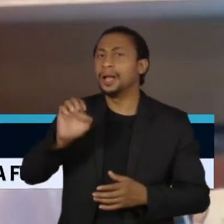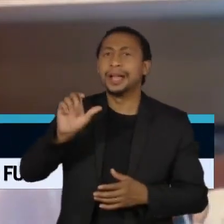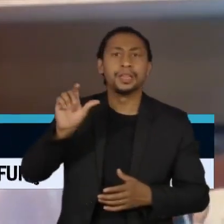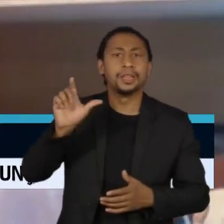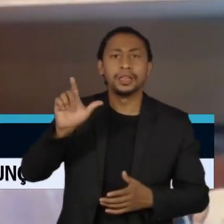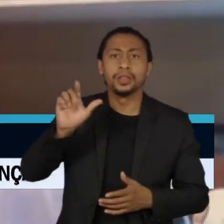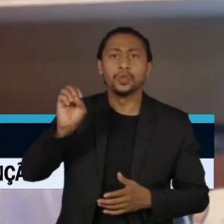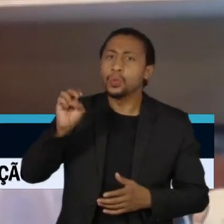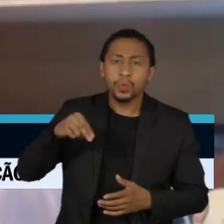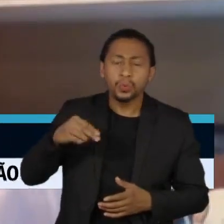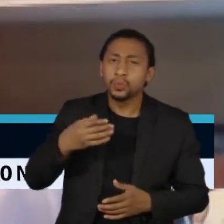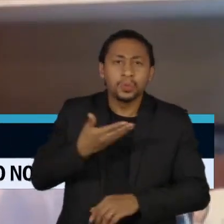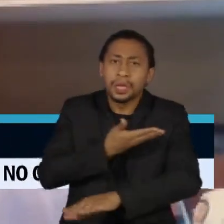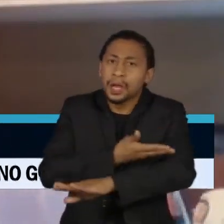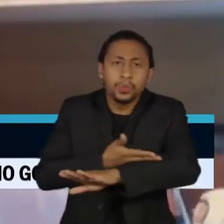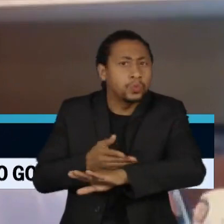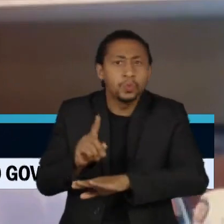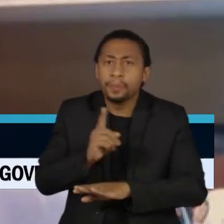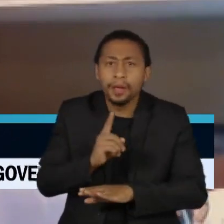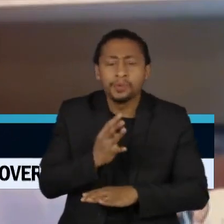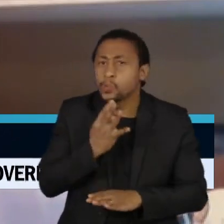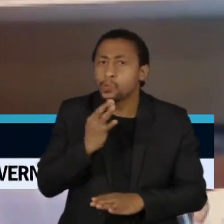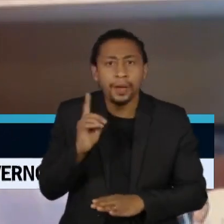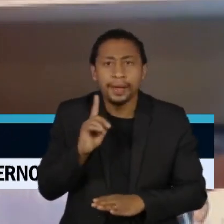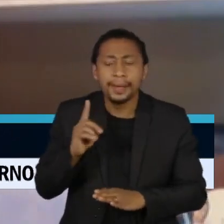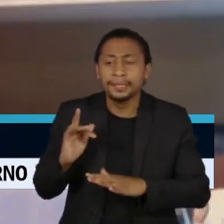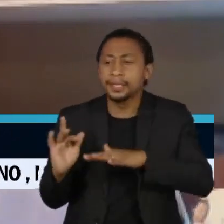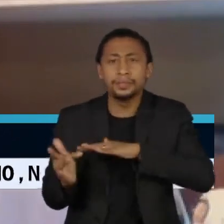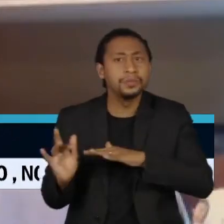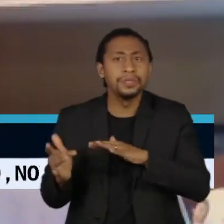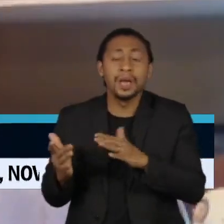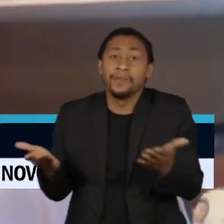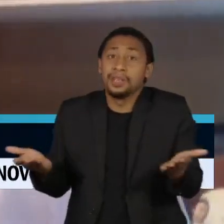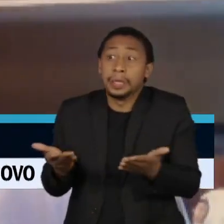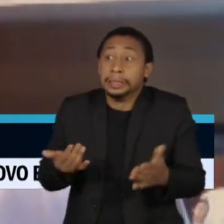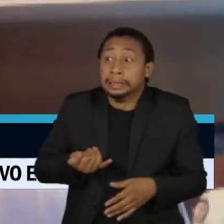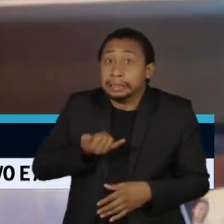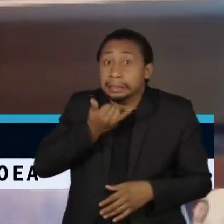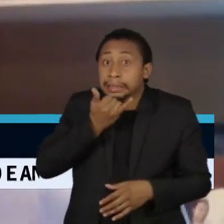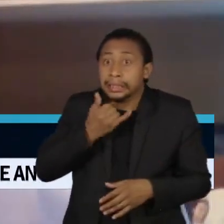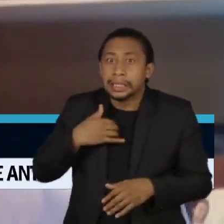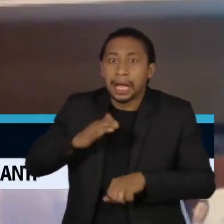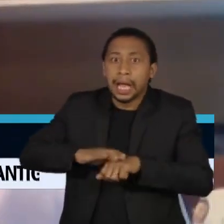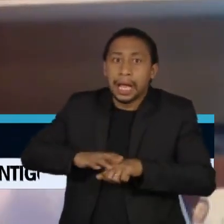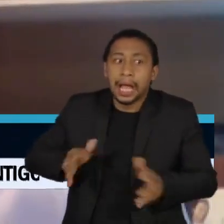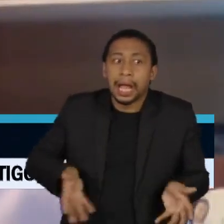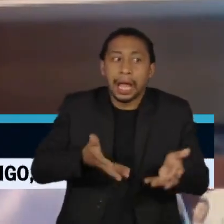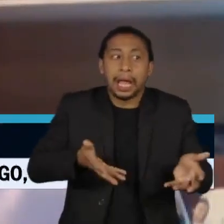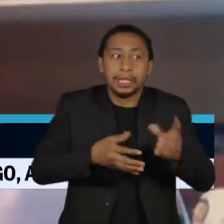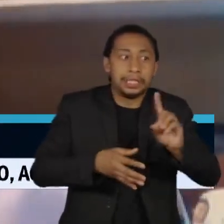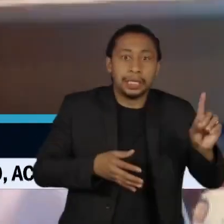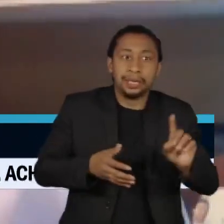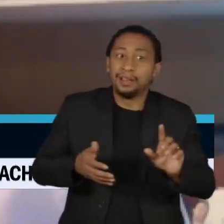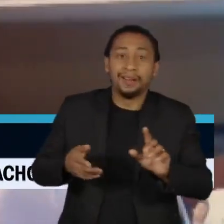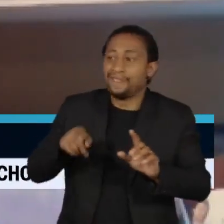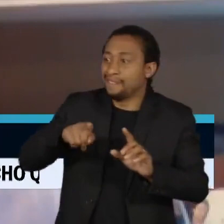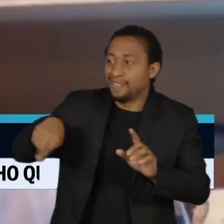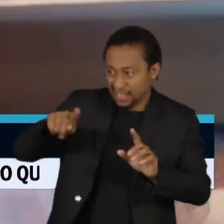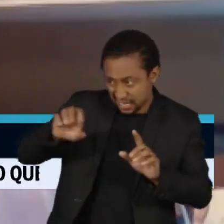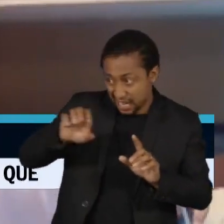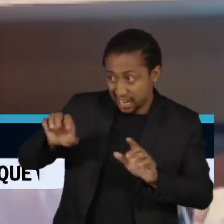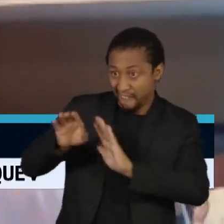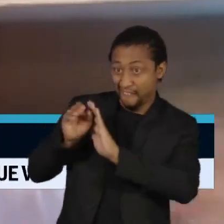das redes sociais está aprendendo isso da pior forma porque ele passou a utilizar o Twitter como se ele fosse